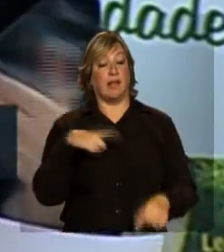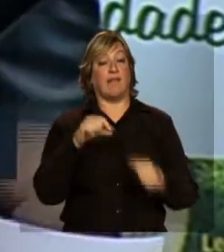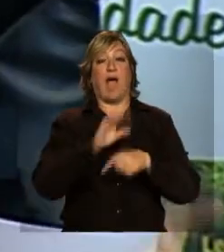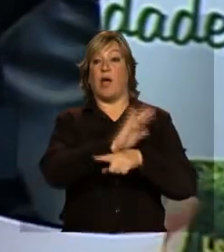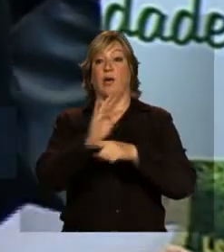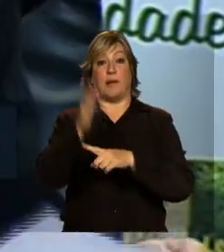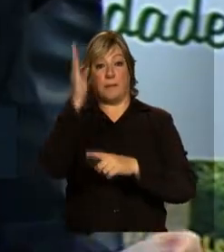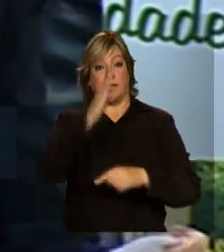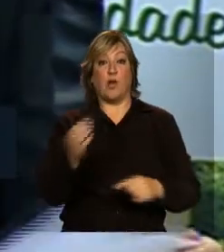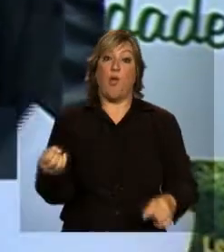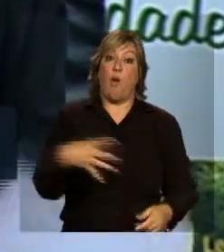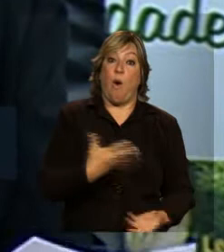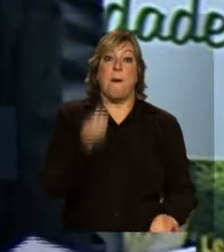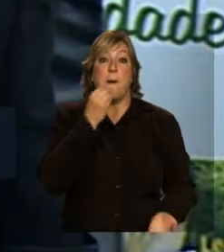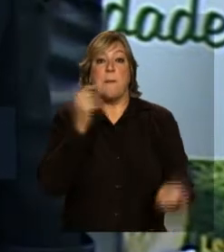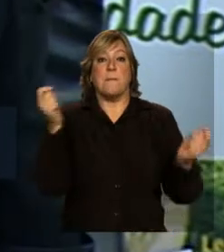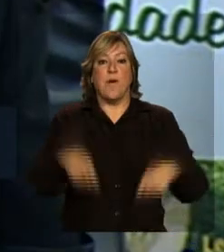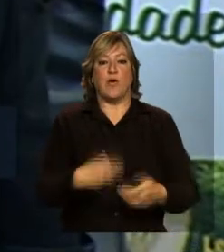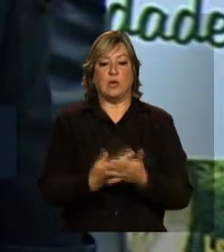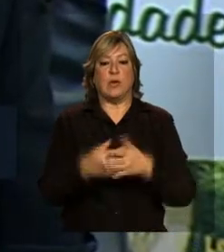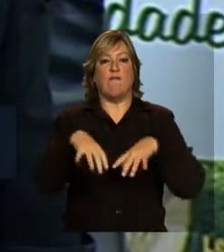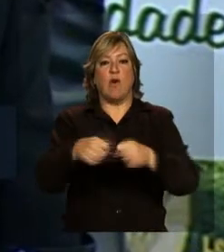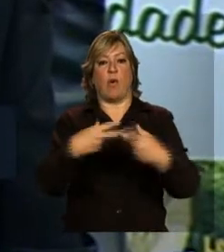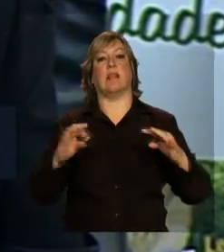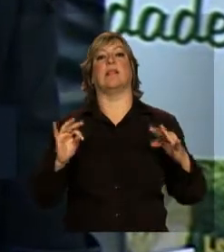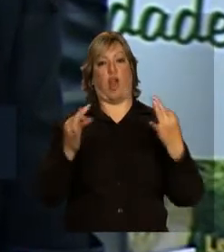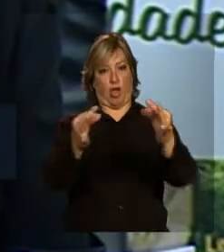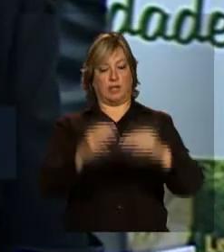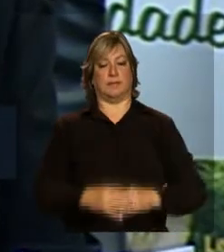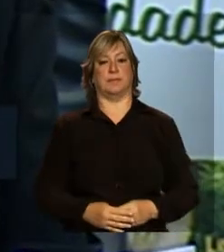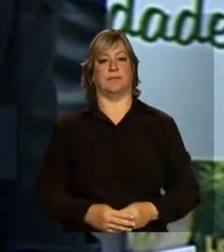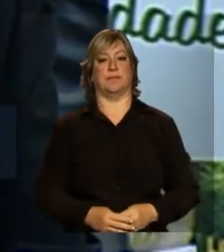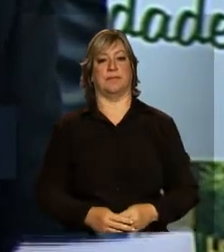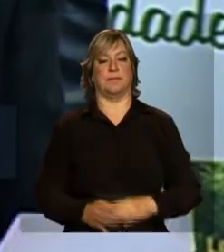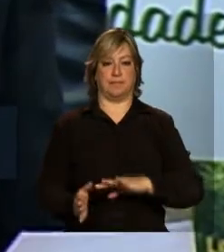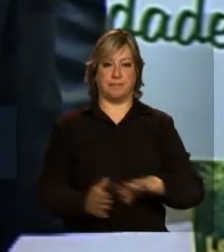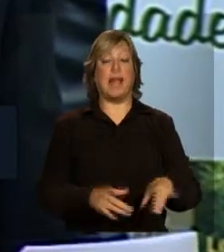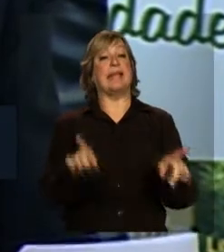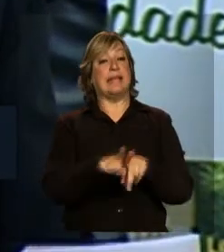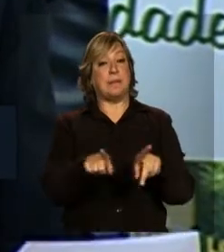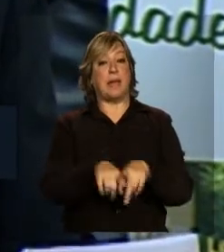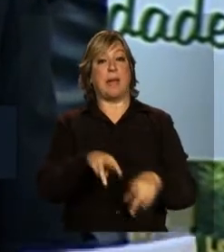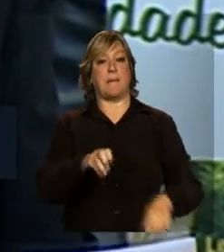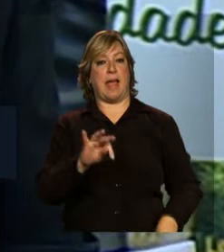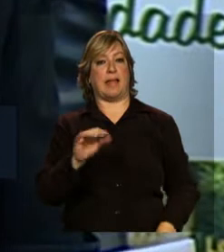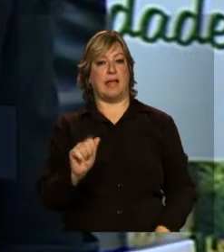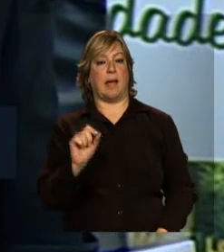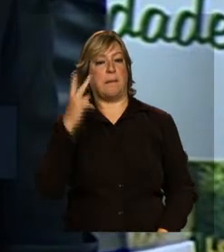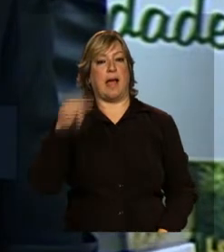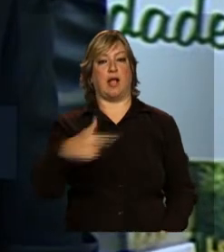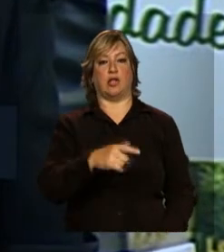para o Brasil novas possibilidades de formação tecnológica. Também nós comemoramos que começamos, era a meta do nossa meta